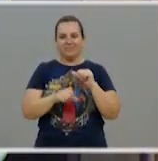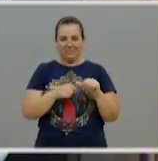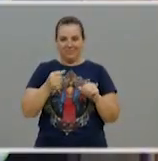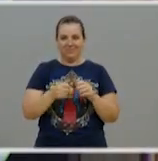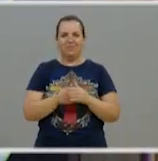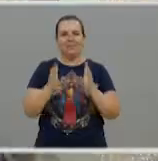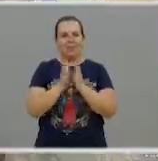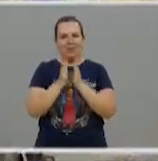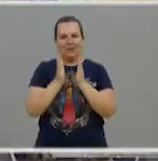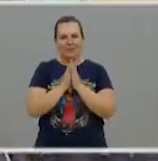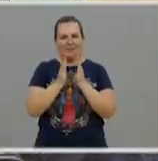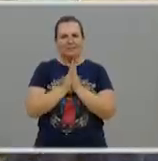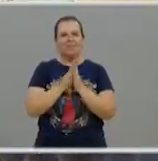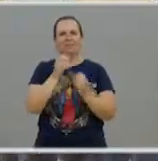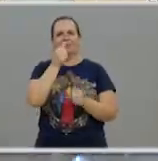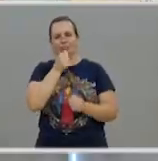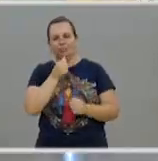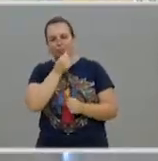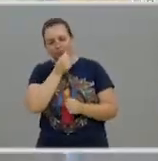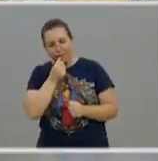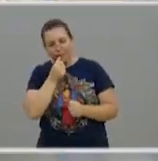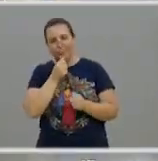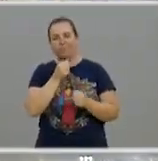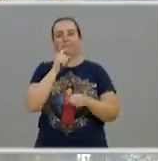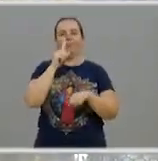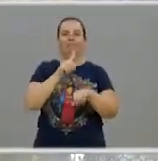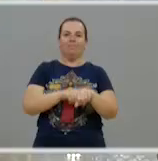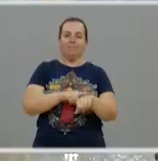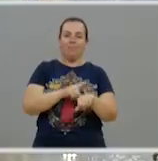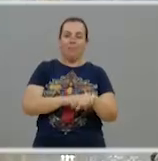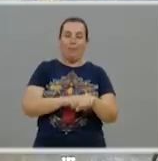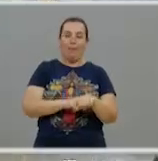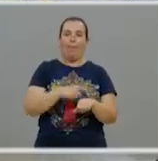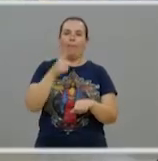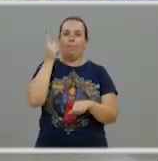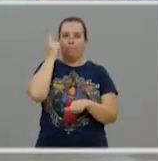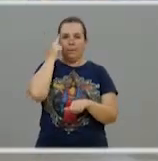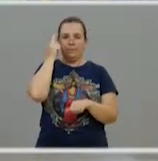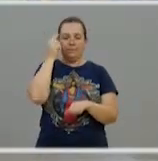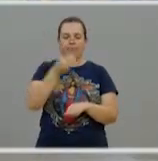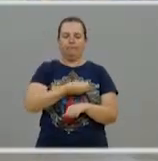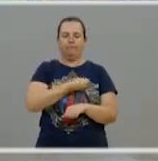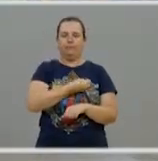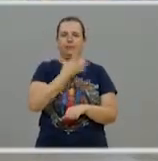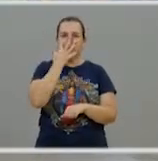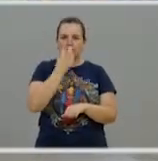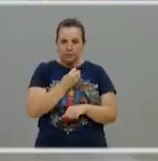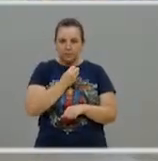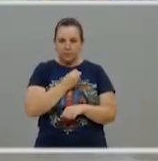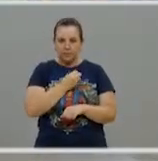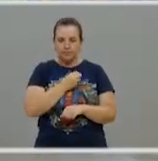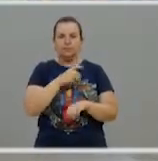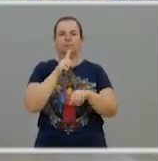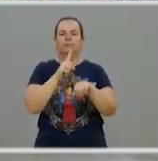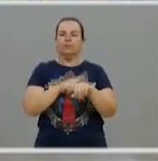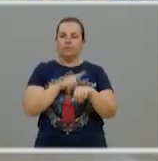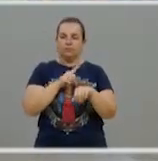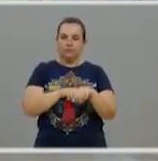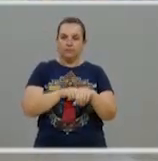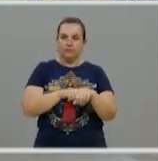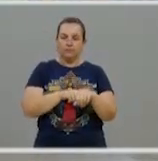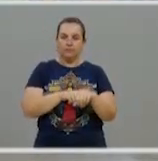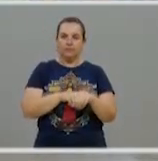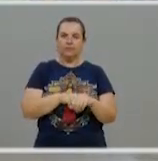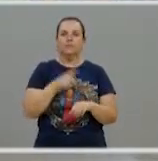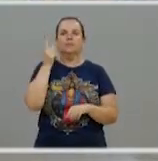de oração, de jejum, é tempo de levar a sério a vida, é tempo de